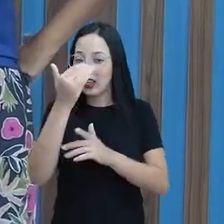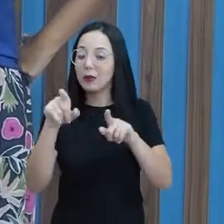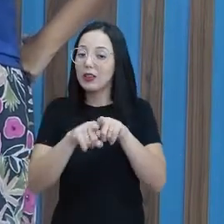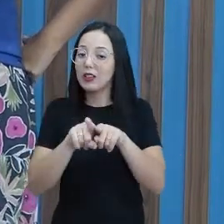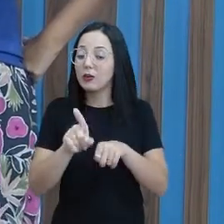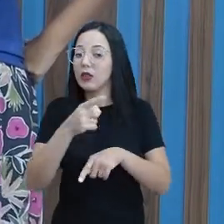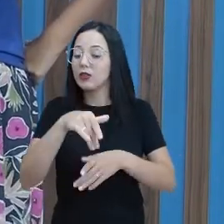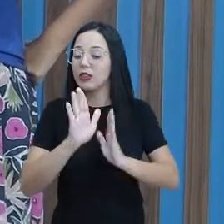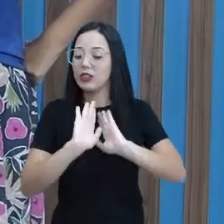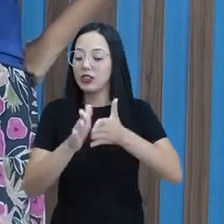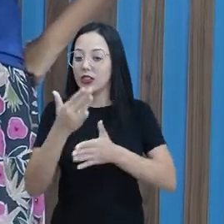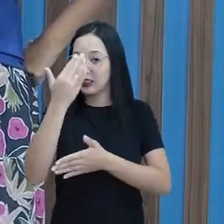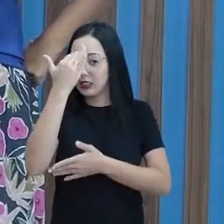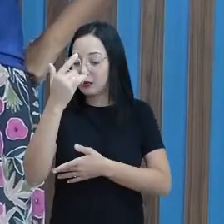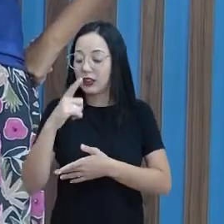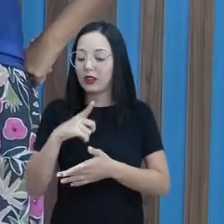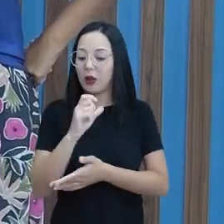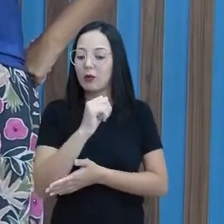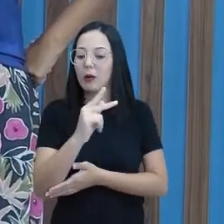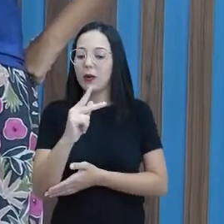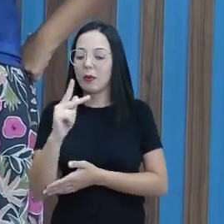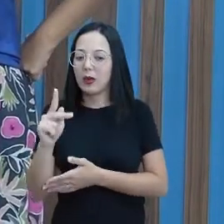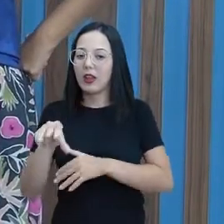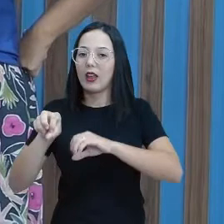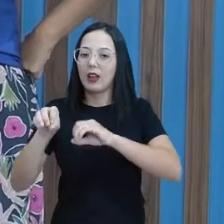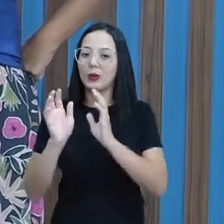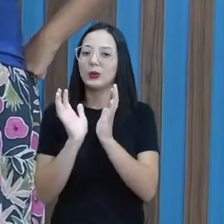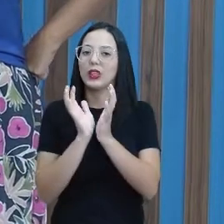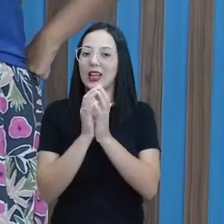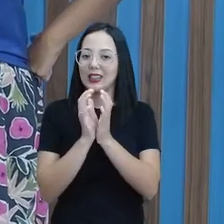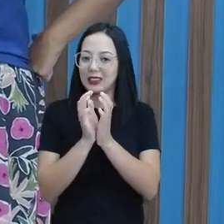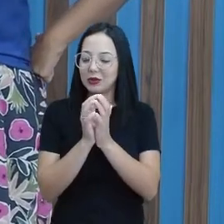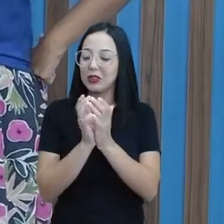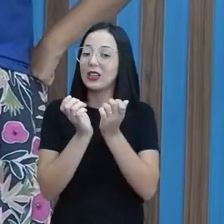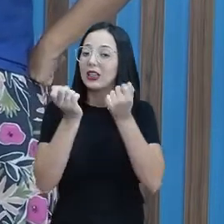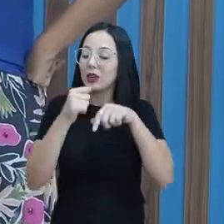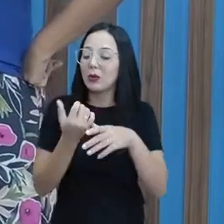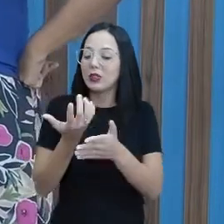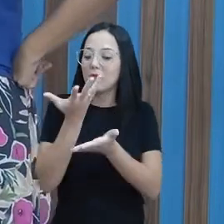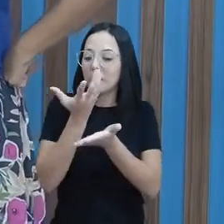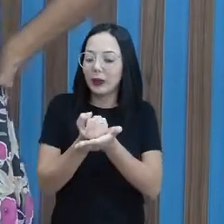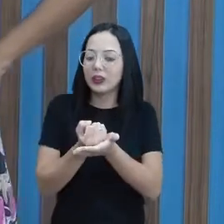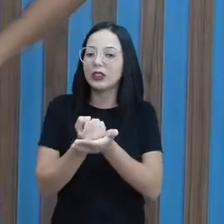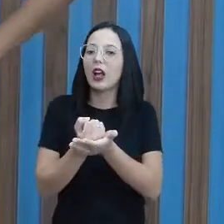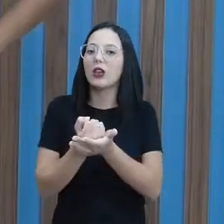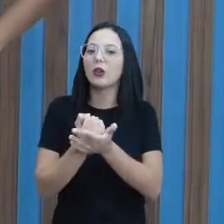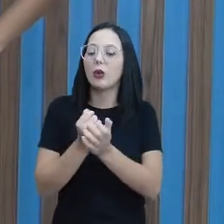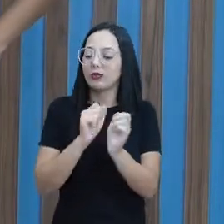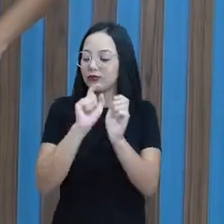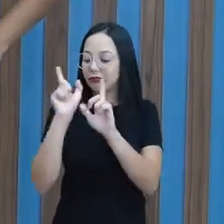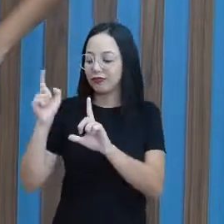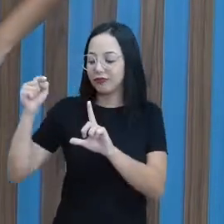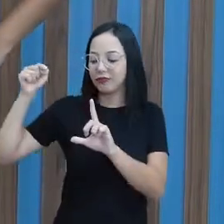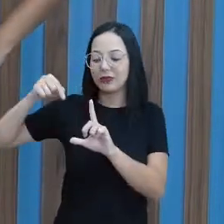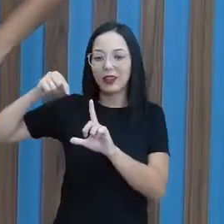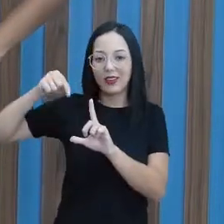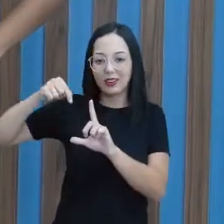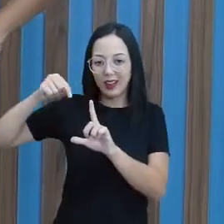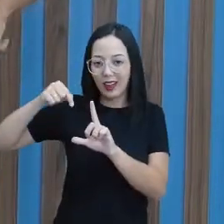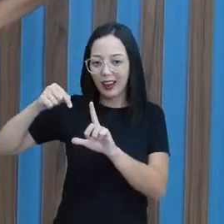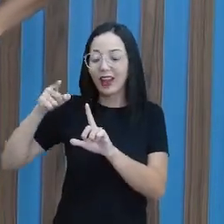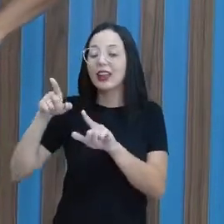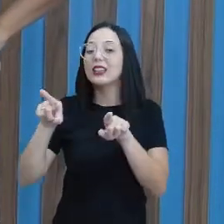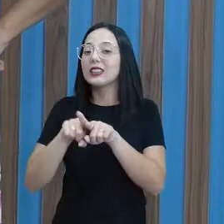já sabem que temos o nosso aplicativo Educa Recife, que pode ser baixado tanto pelo QR Code que aparecerá na